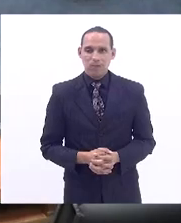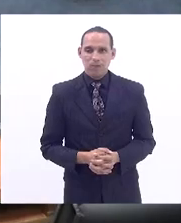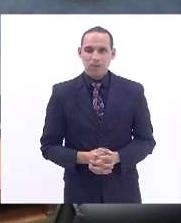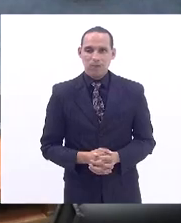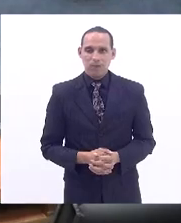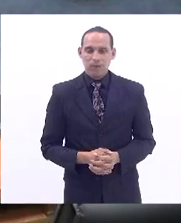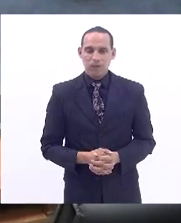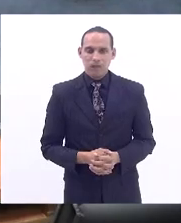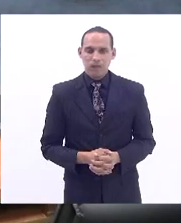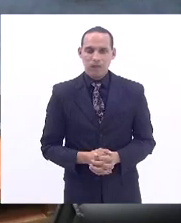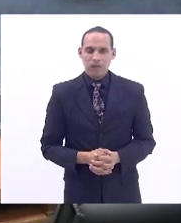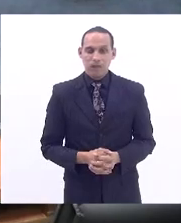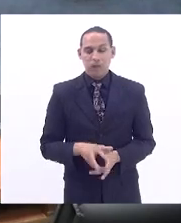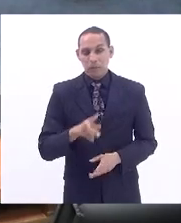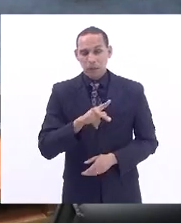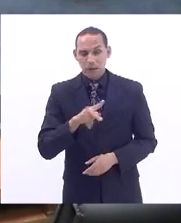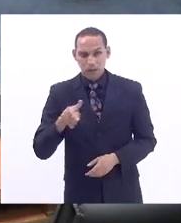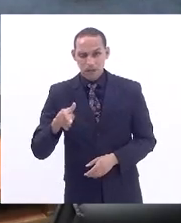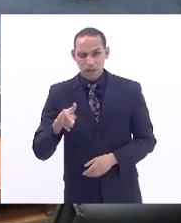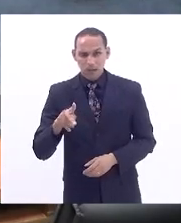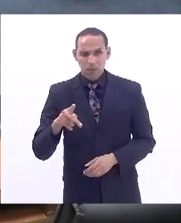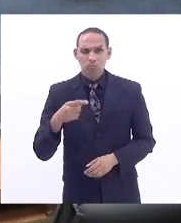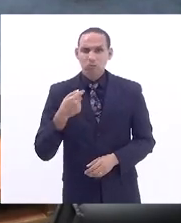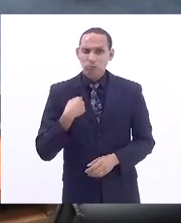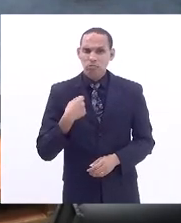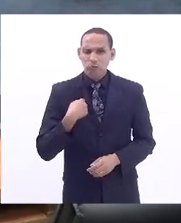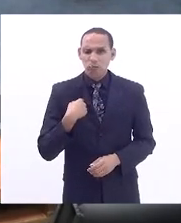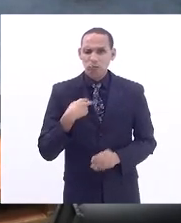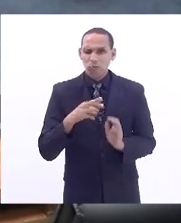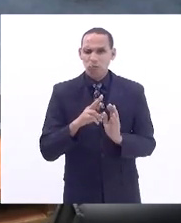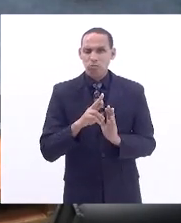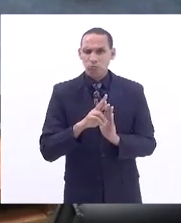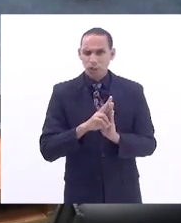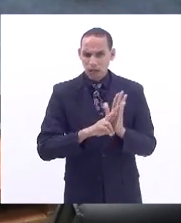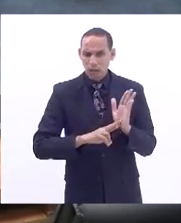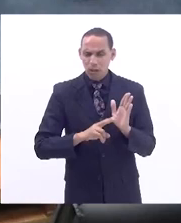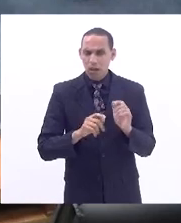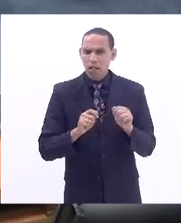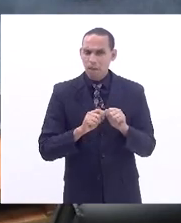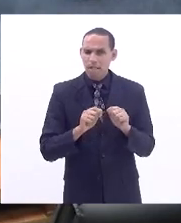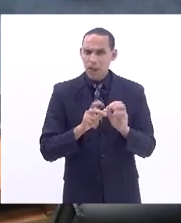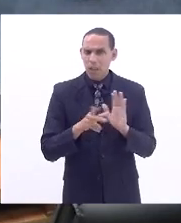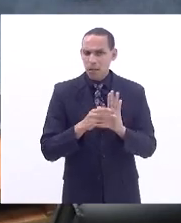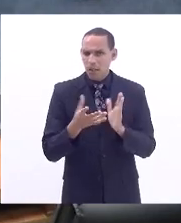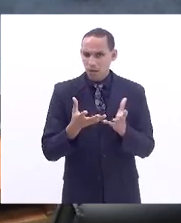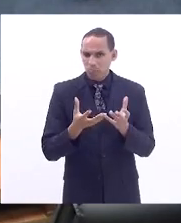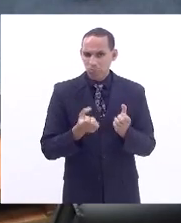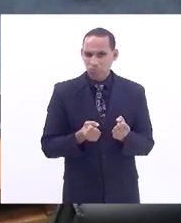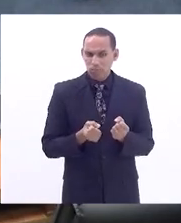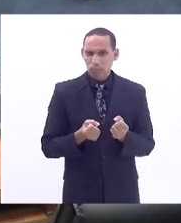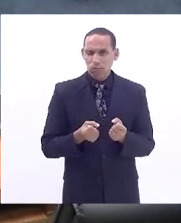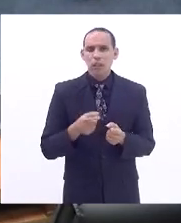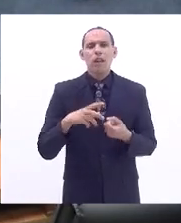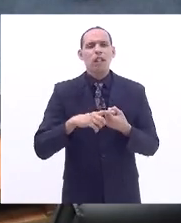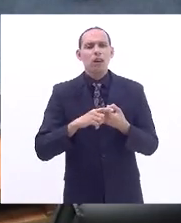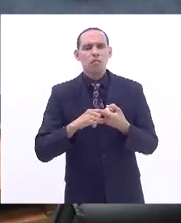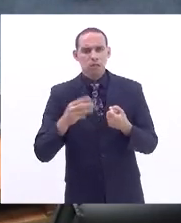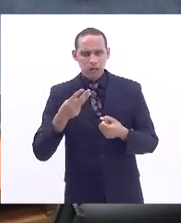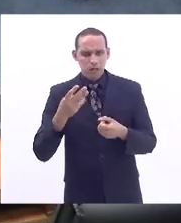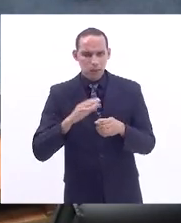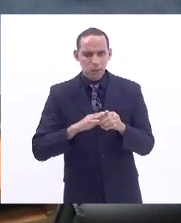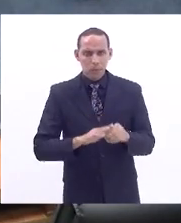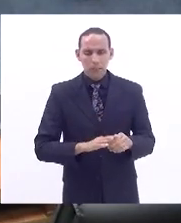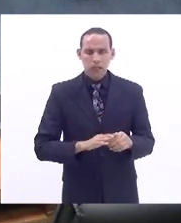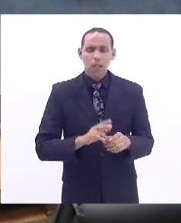o presidente Você pode ficar fazer o relatório incorporando adianta Shadow vai suprimir o terceiro aí